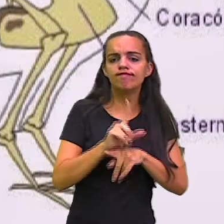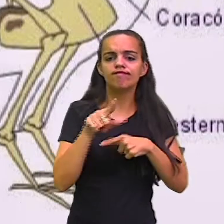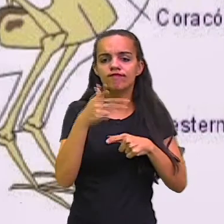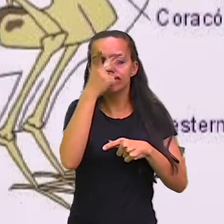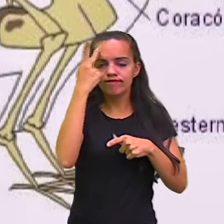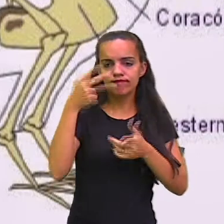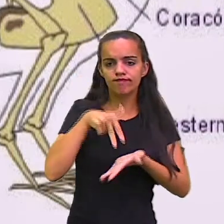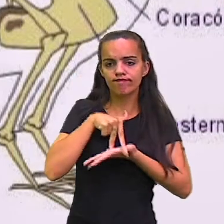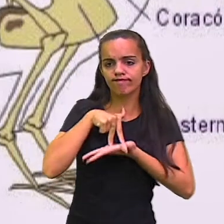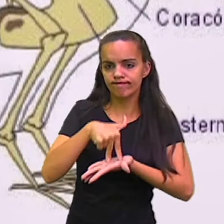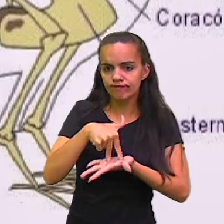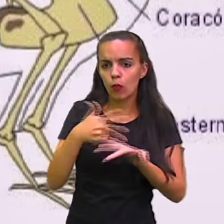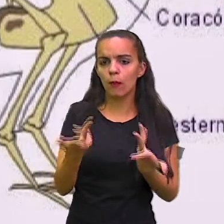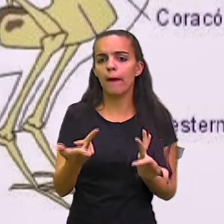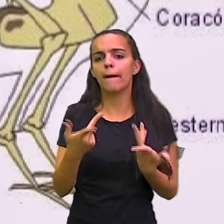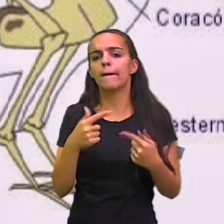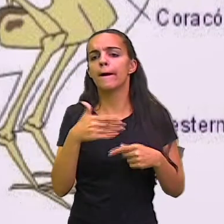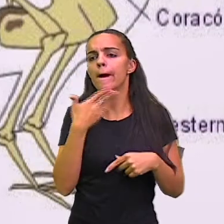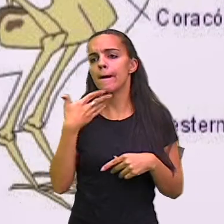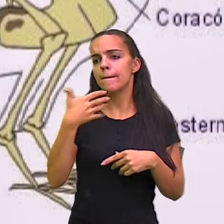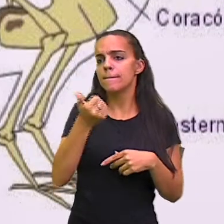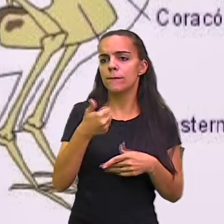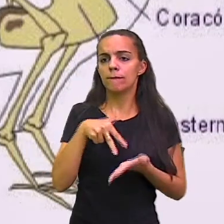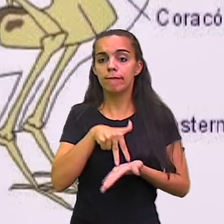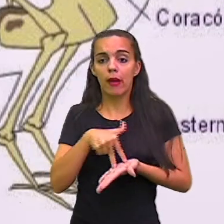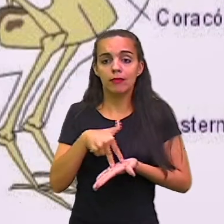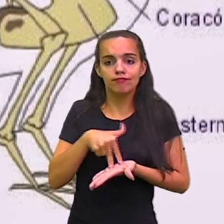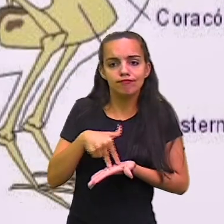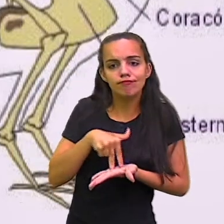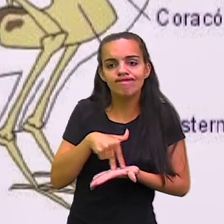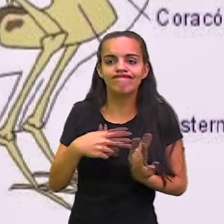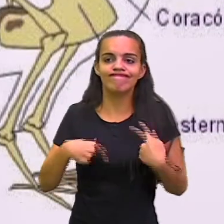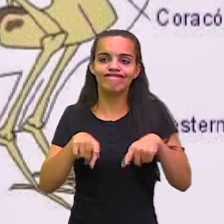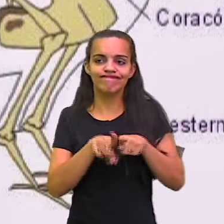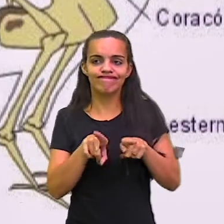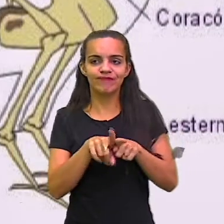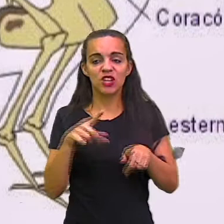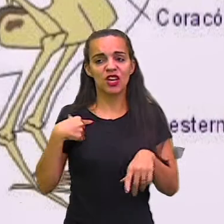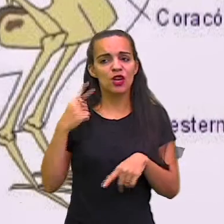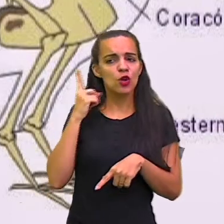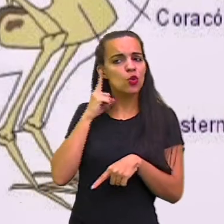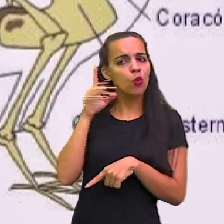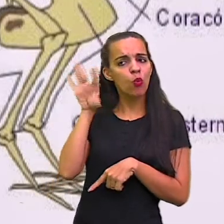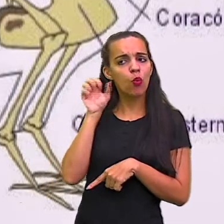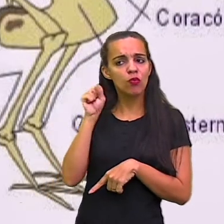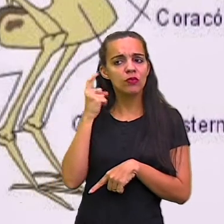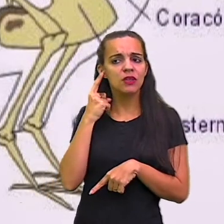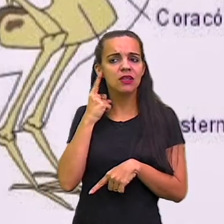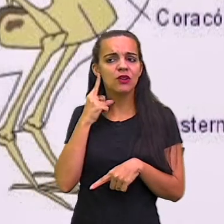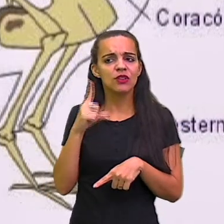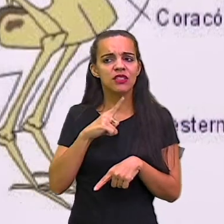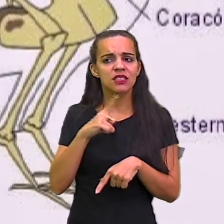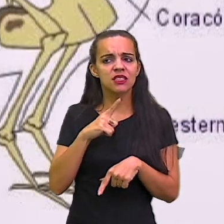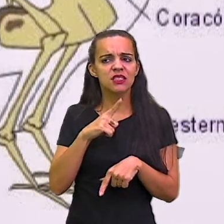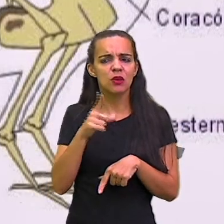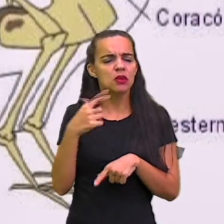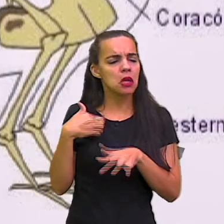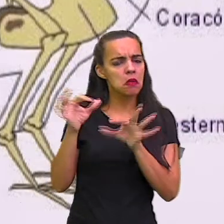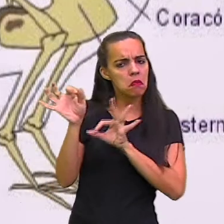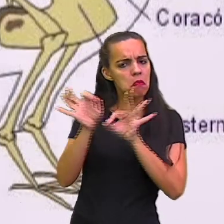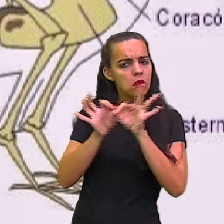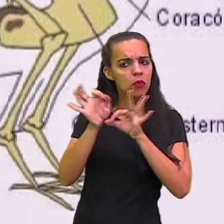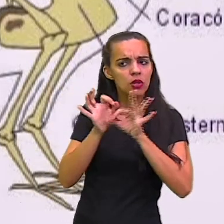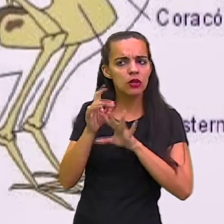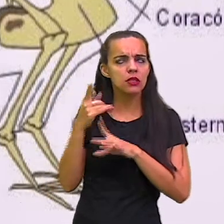voo elas os ossos são bem porosos e no ouvido ela tem uma organização